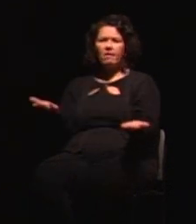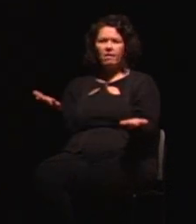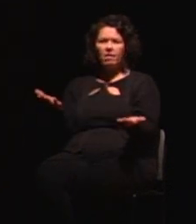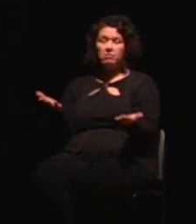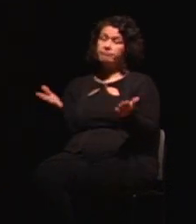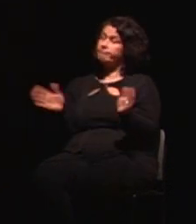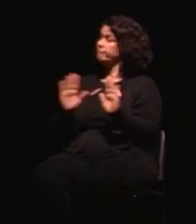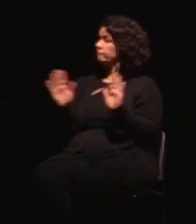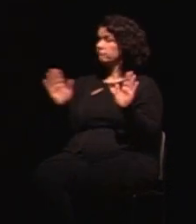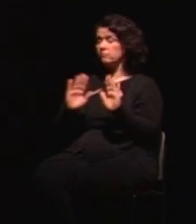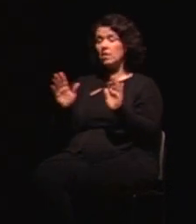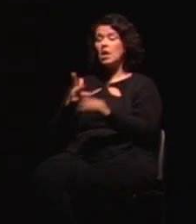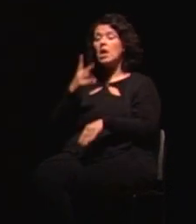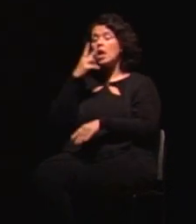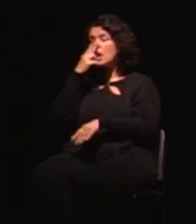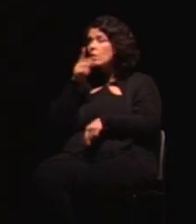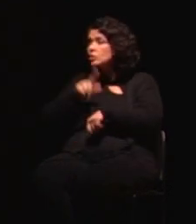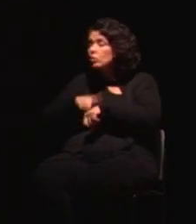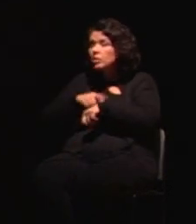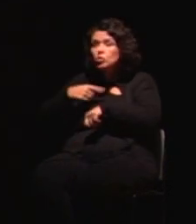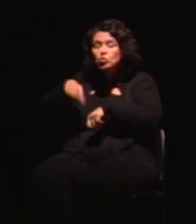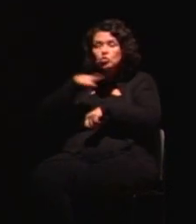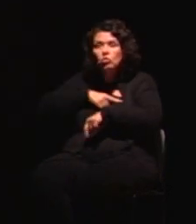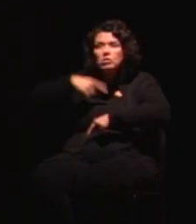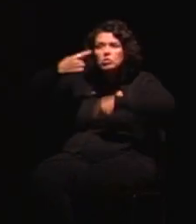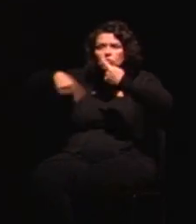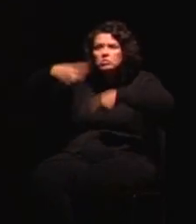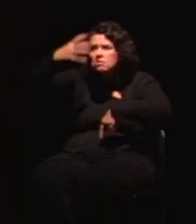da gente falar sério, né?